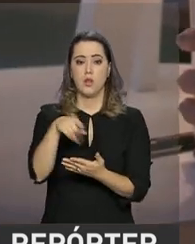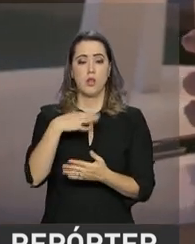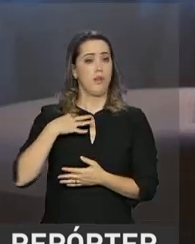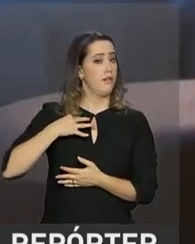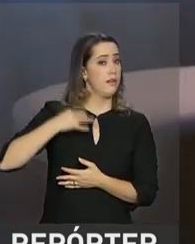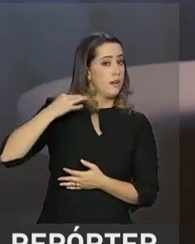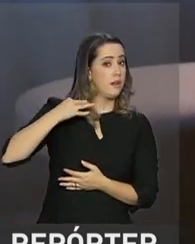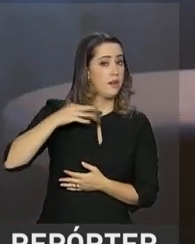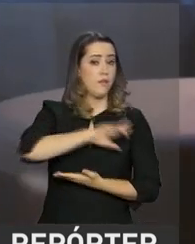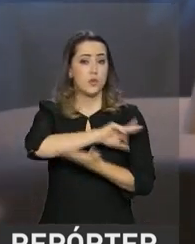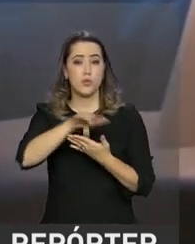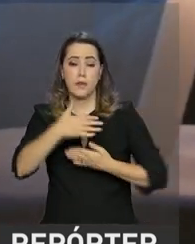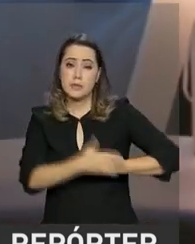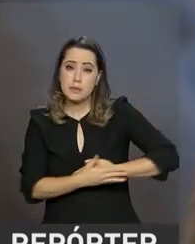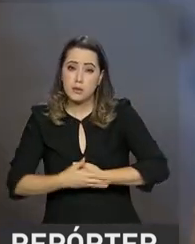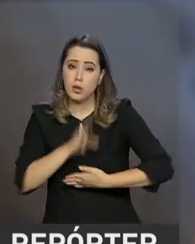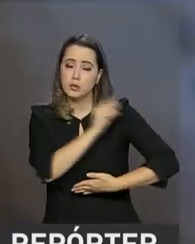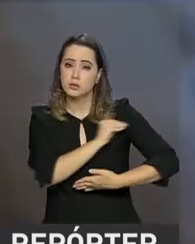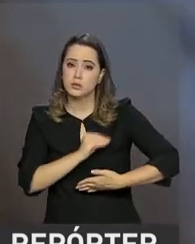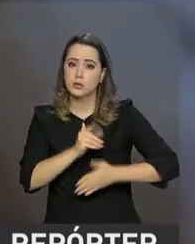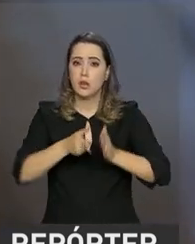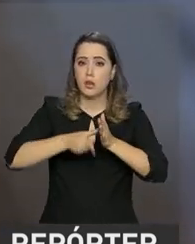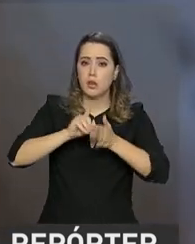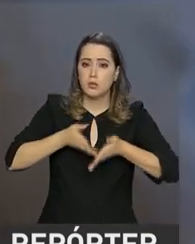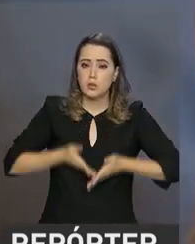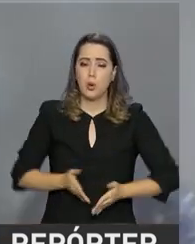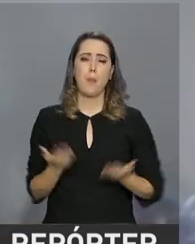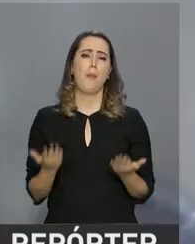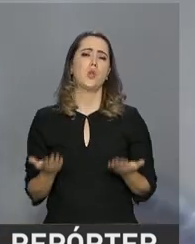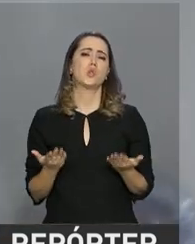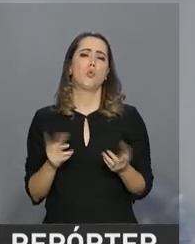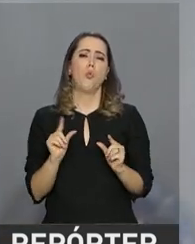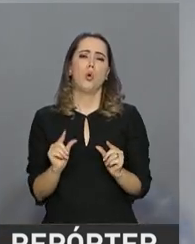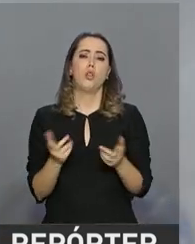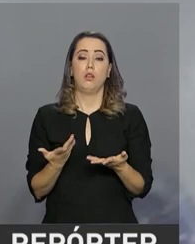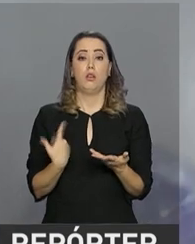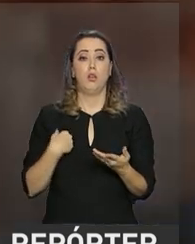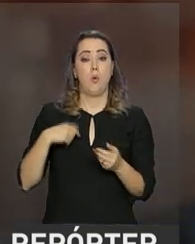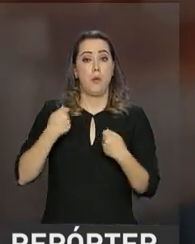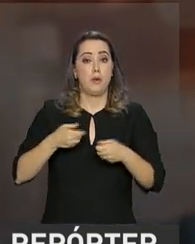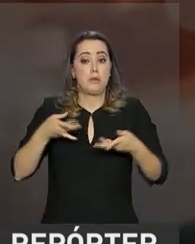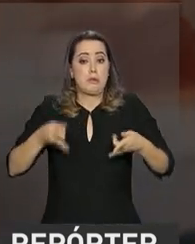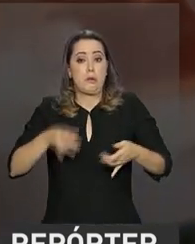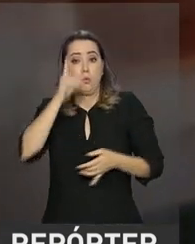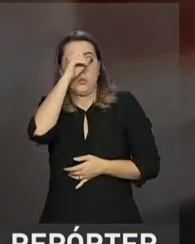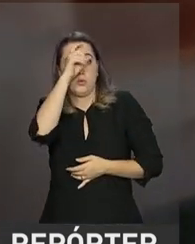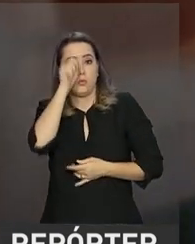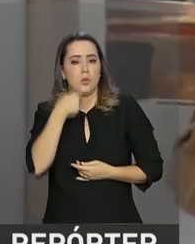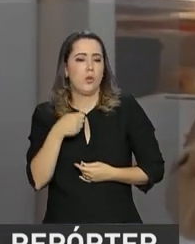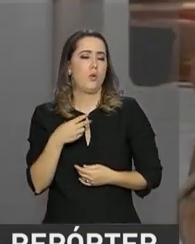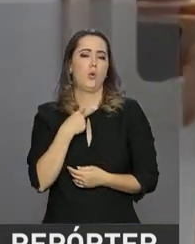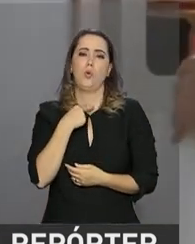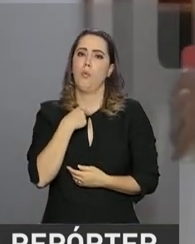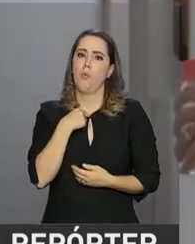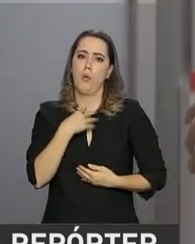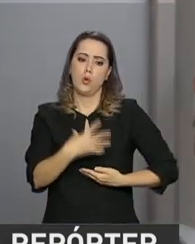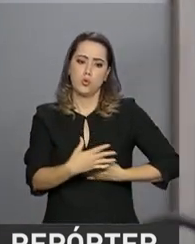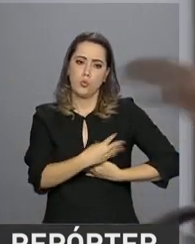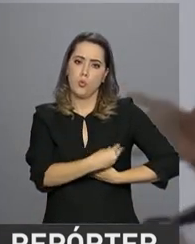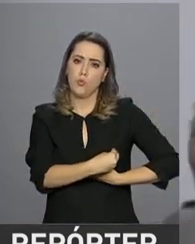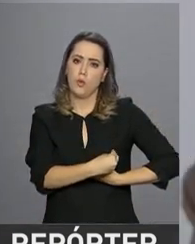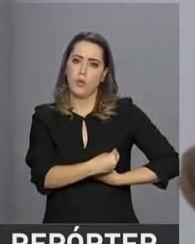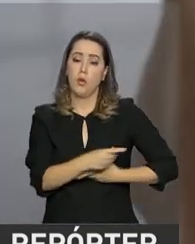voluntário. Muitas crianças prematuras, de baixo peso, internadas e que não podem ser alimentadas diretamente no seio da